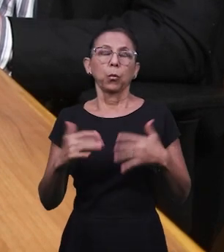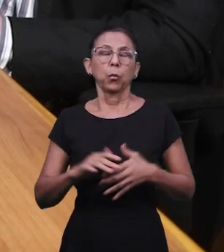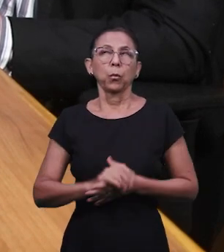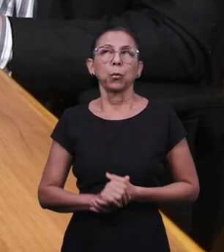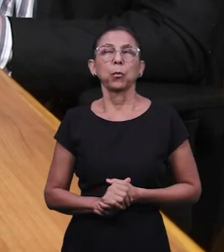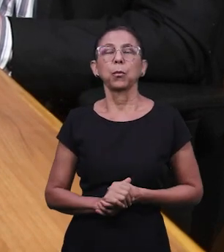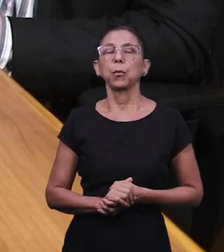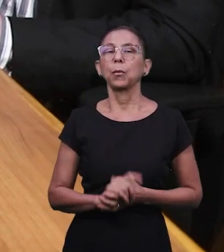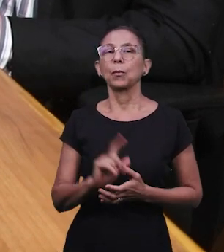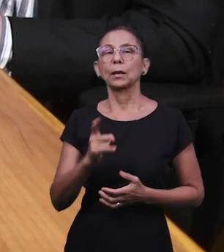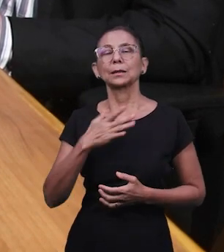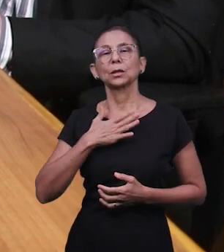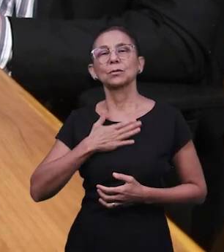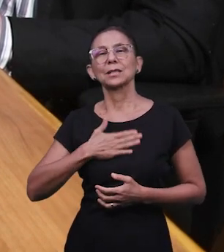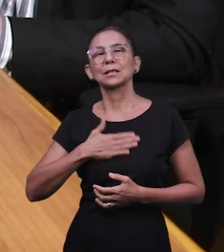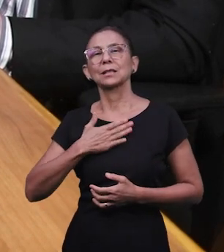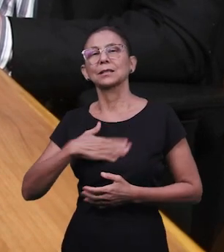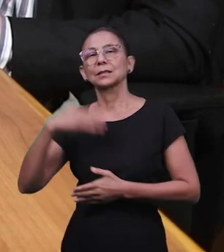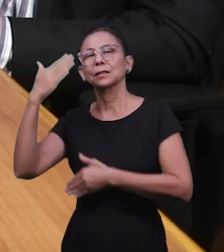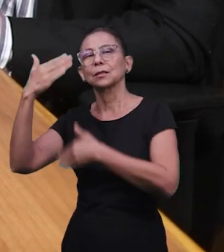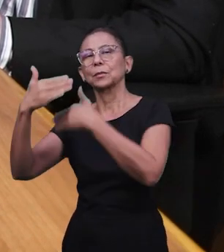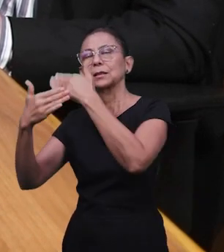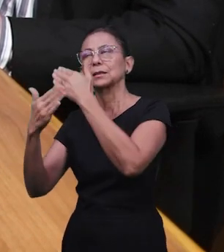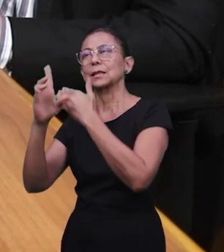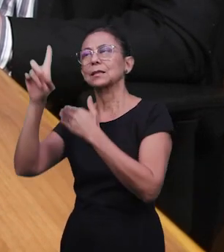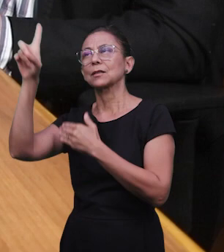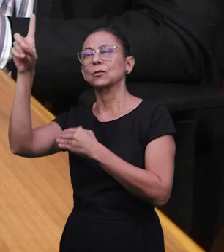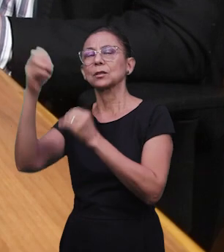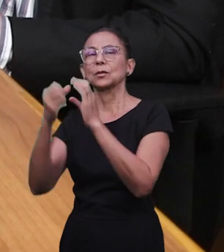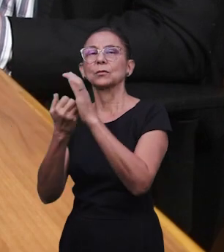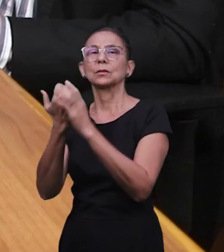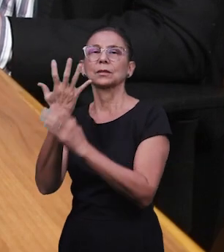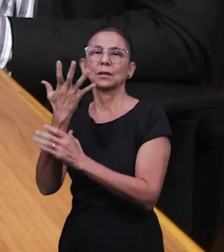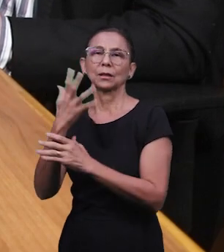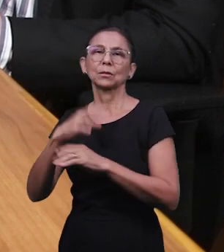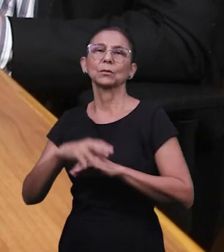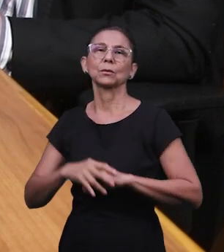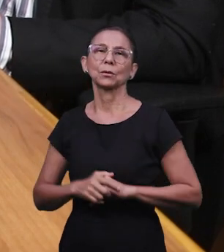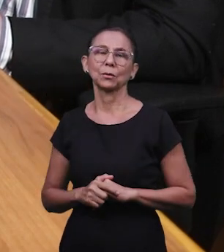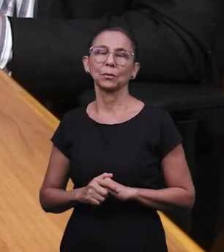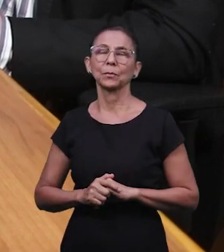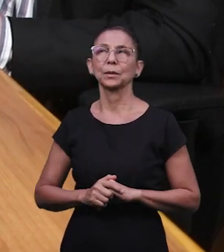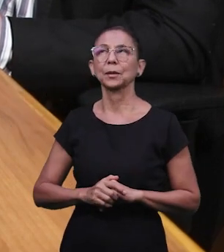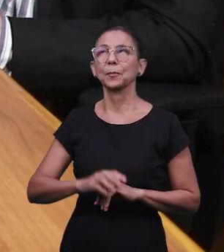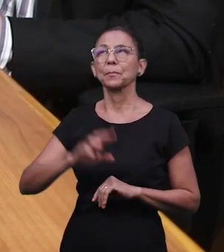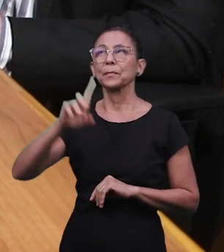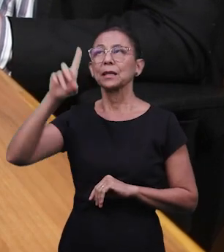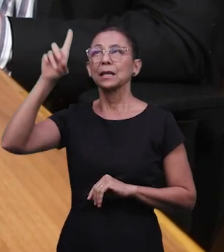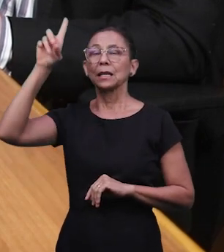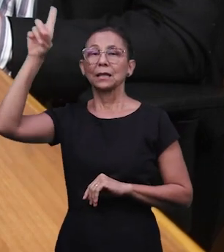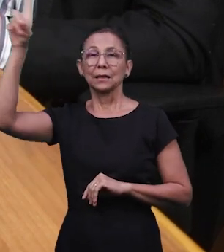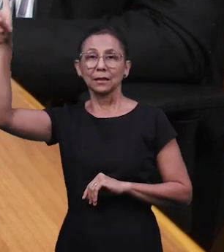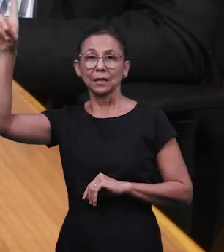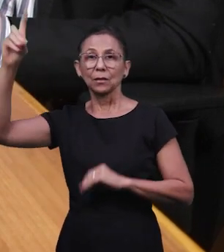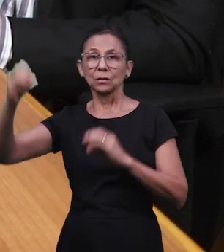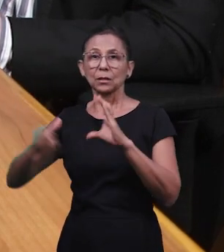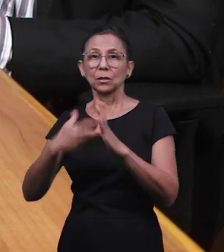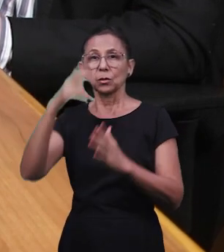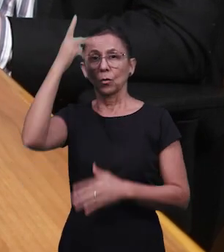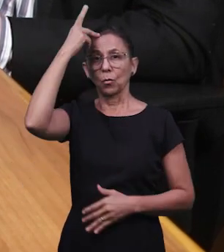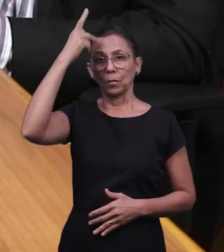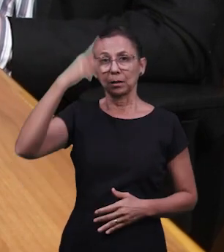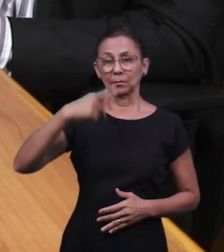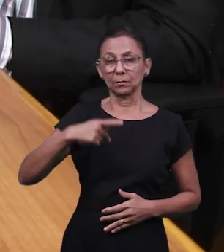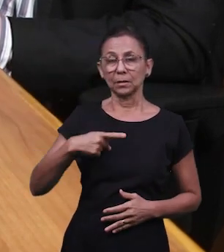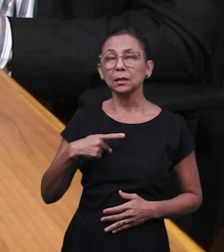Ela não se liga com o Criador, porque há um elemento de ligação. Quando Deus criou o homem, ele criou um elemento